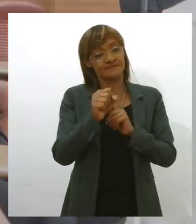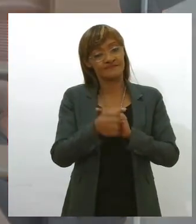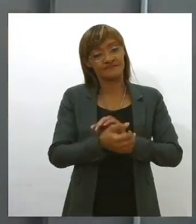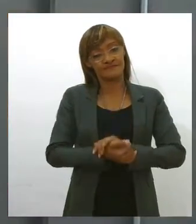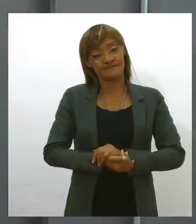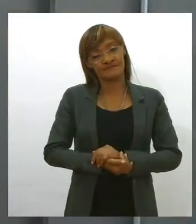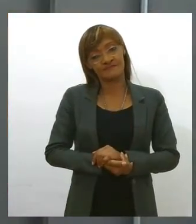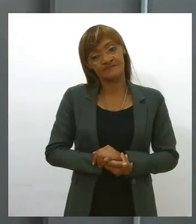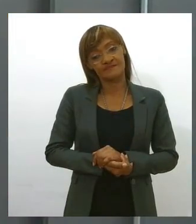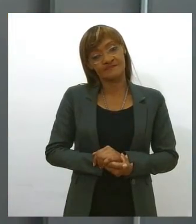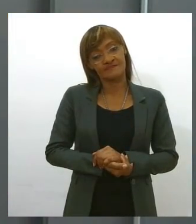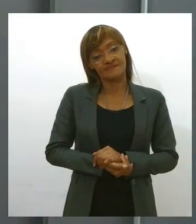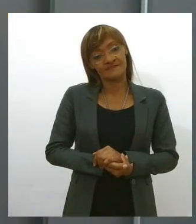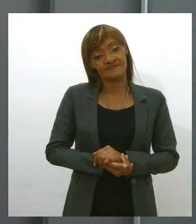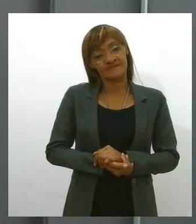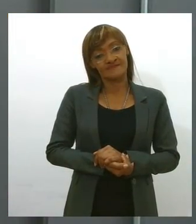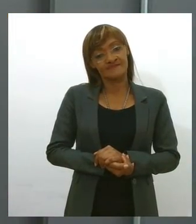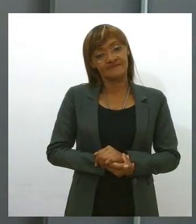G1